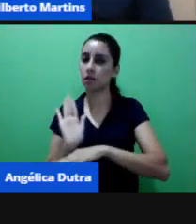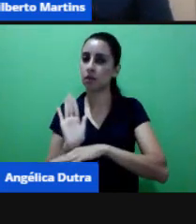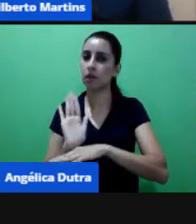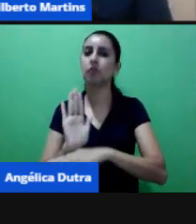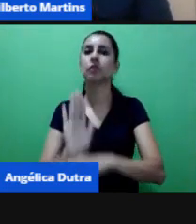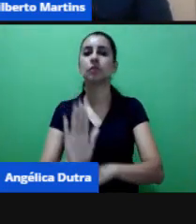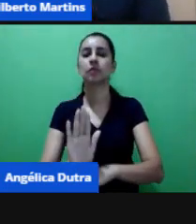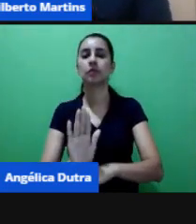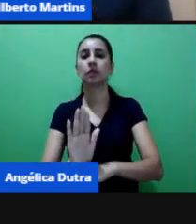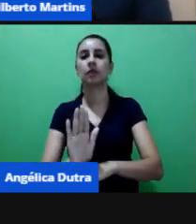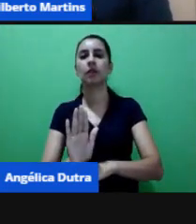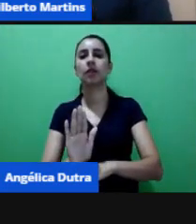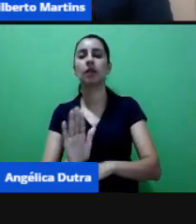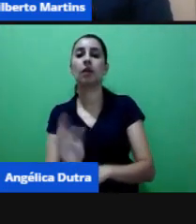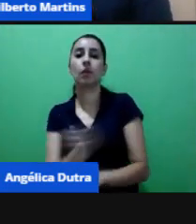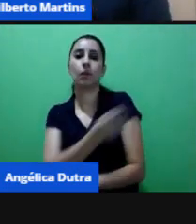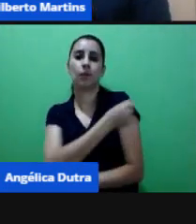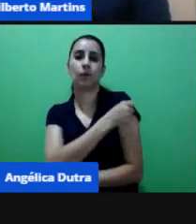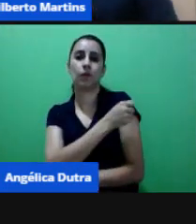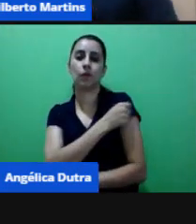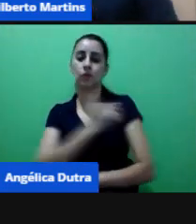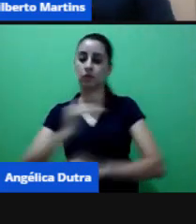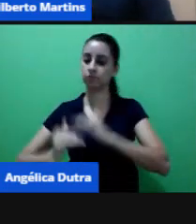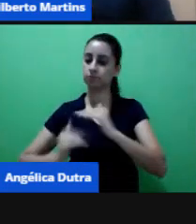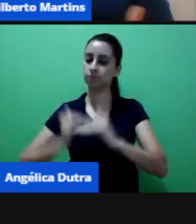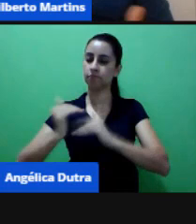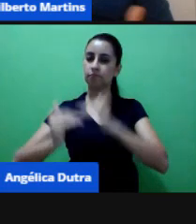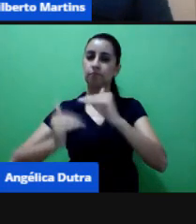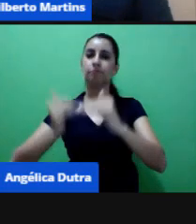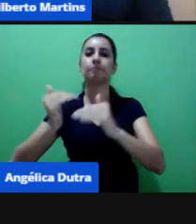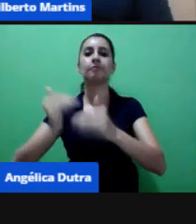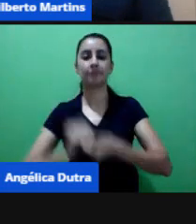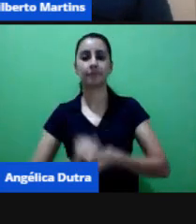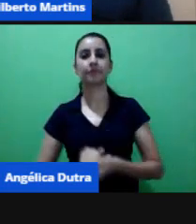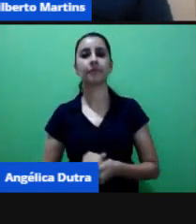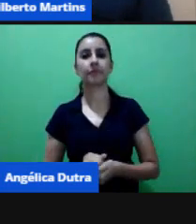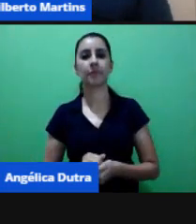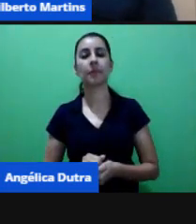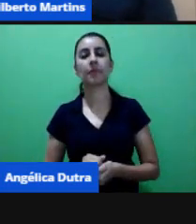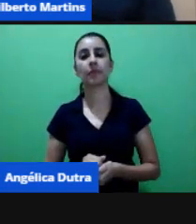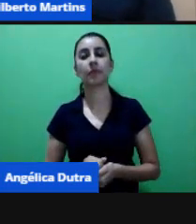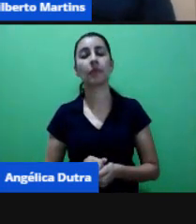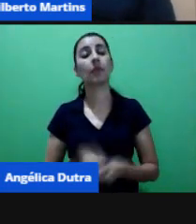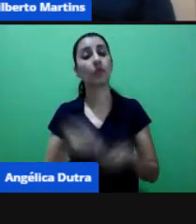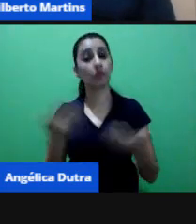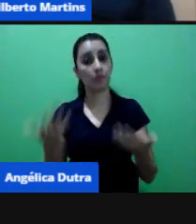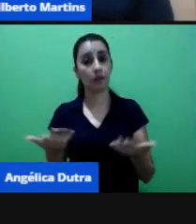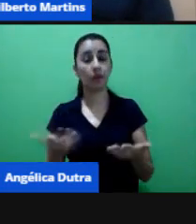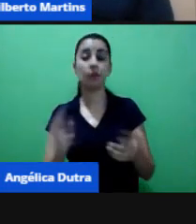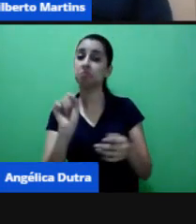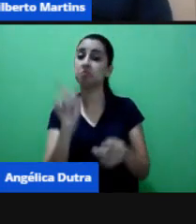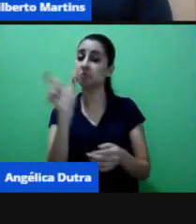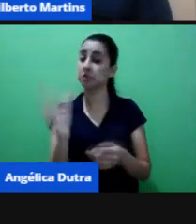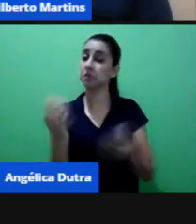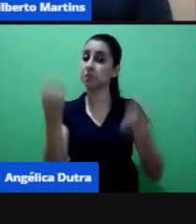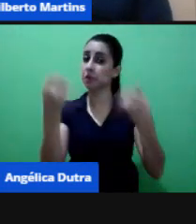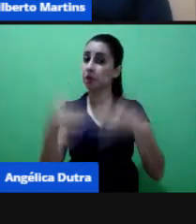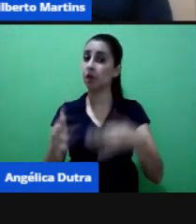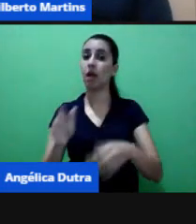alcance dinâmico ao aluno, ok? E isso sempre em relação à atividade complementar.